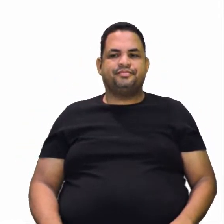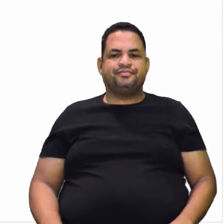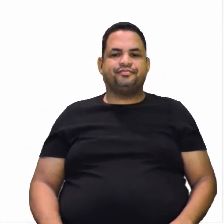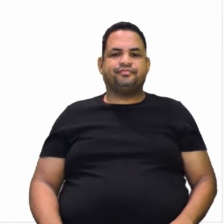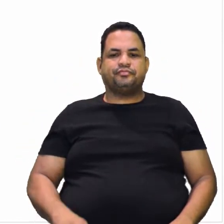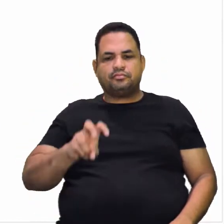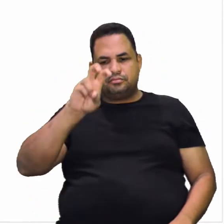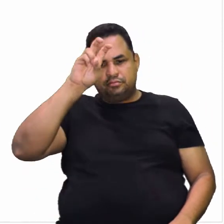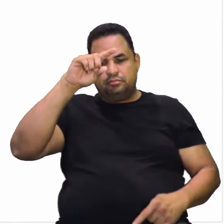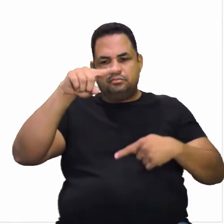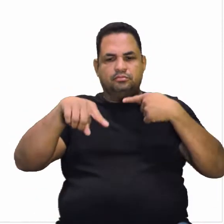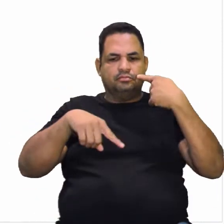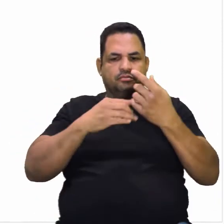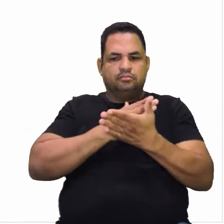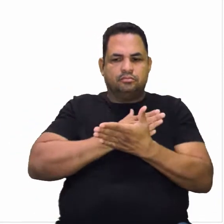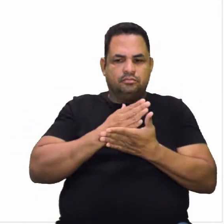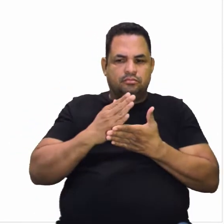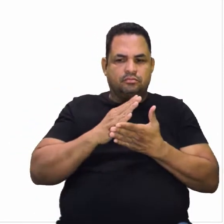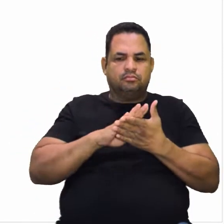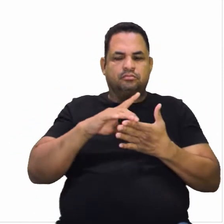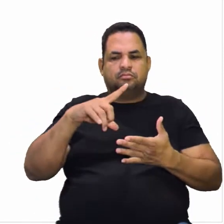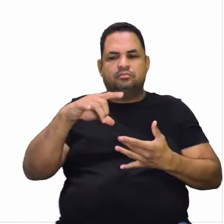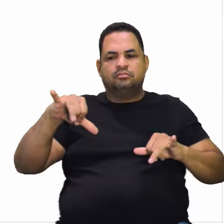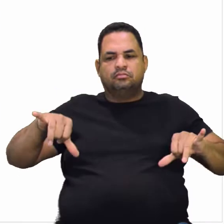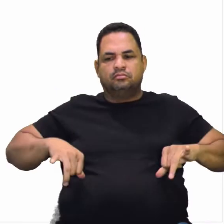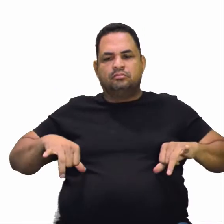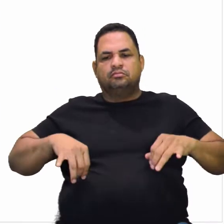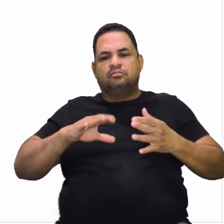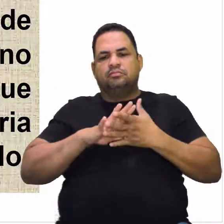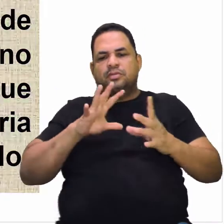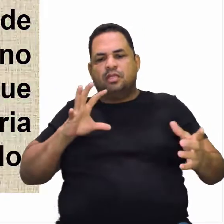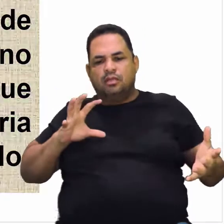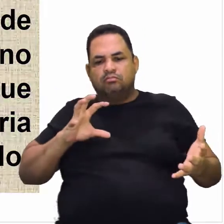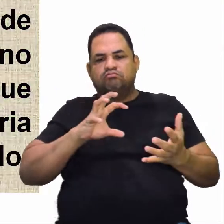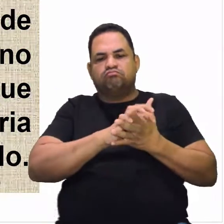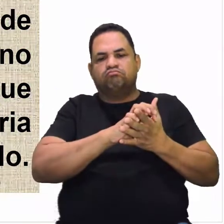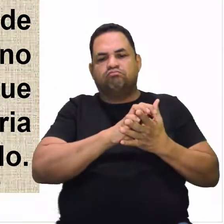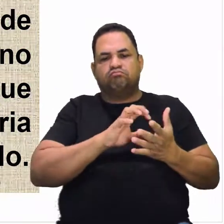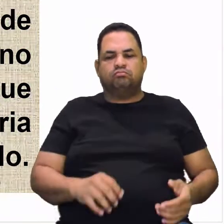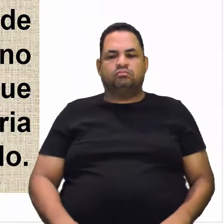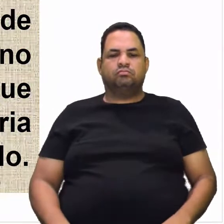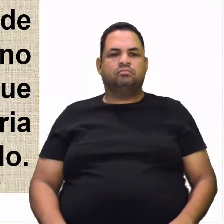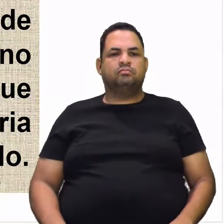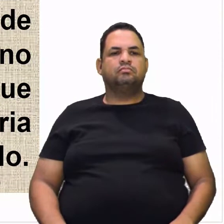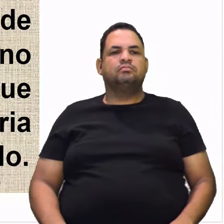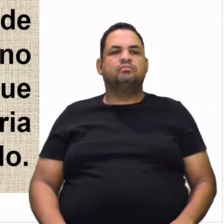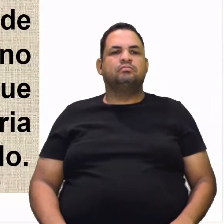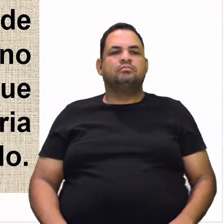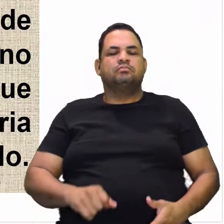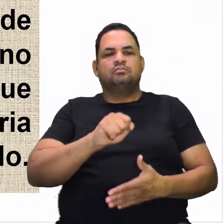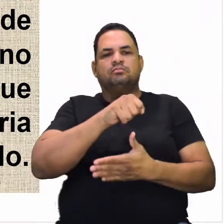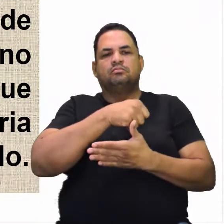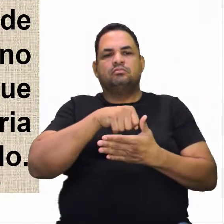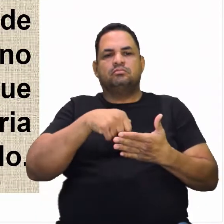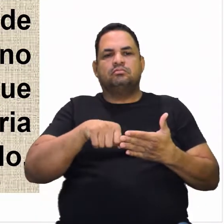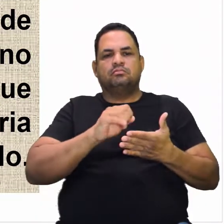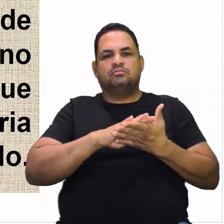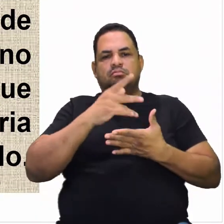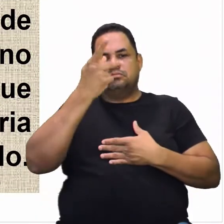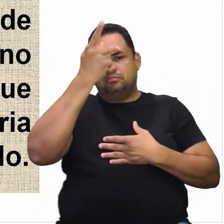egípcios depois começaram a sofrer algumas invasões. Olha os escribas aí, ó.